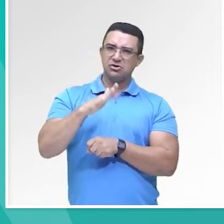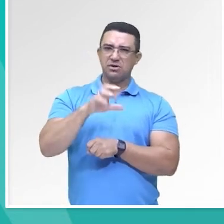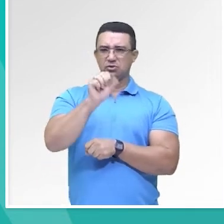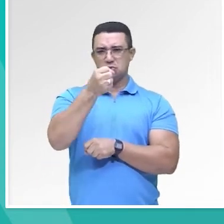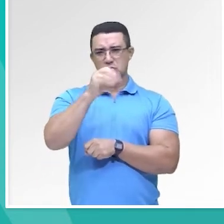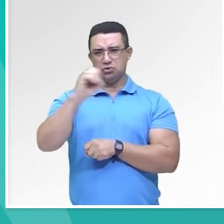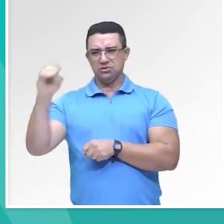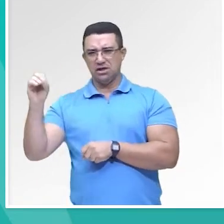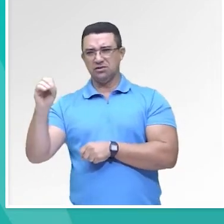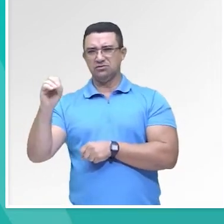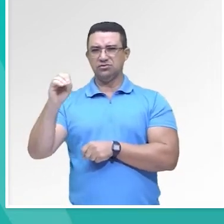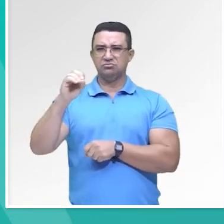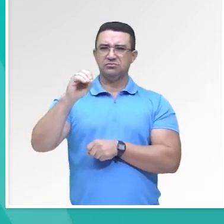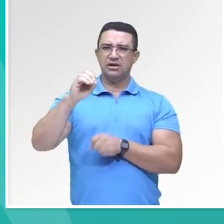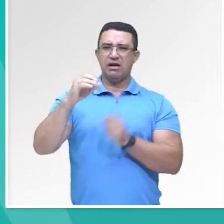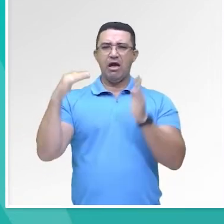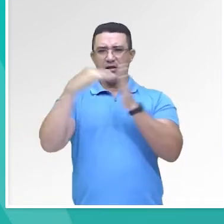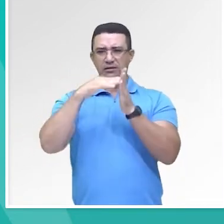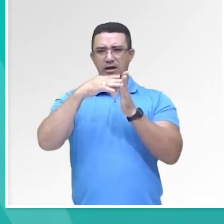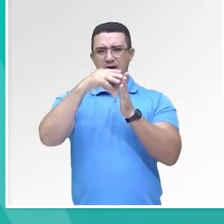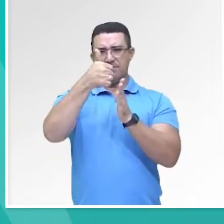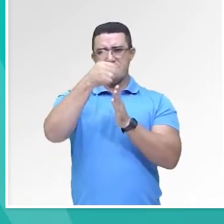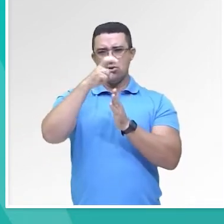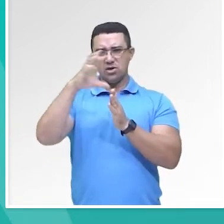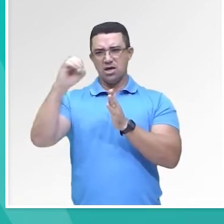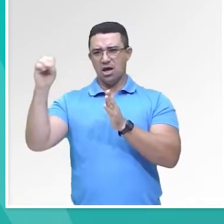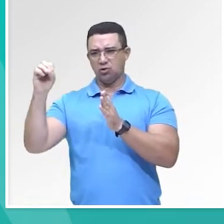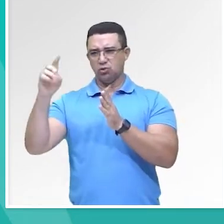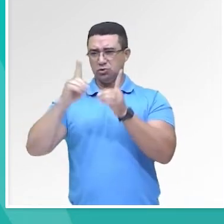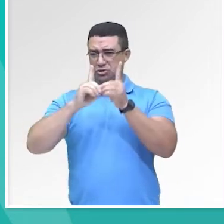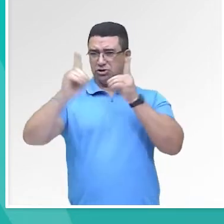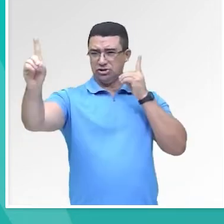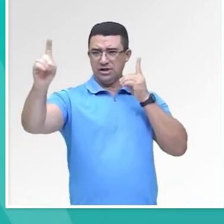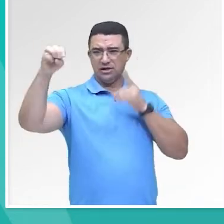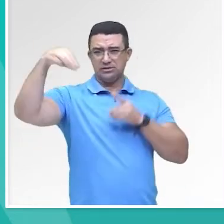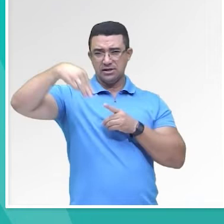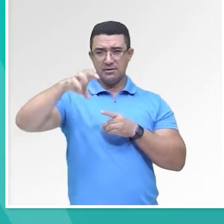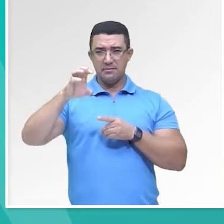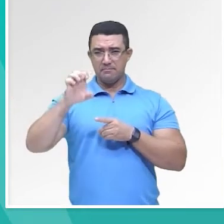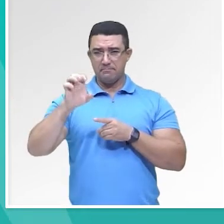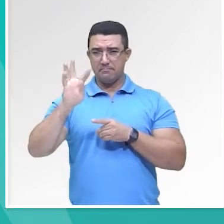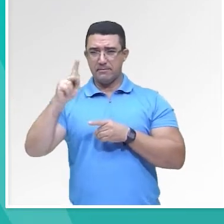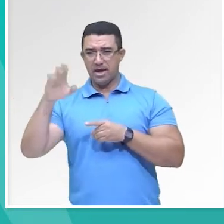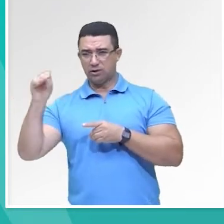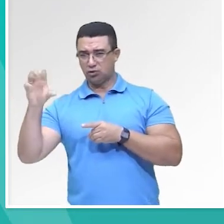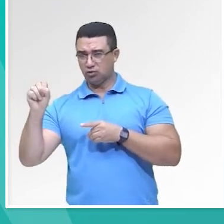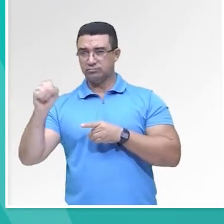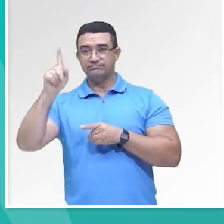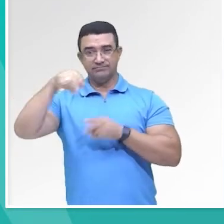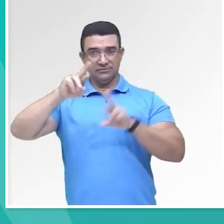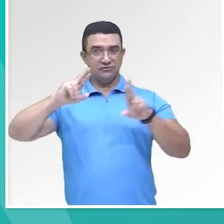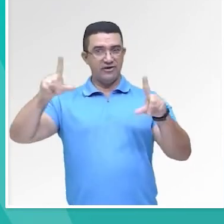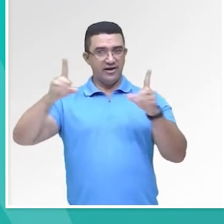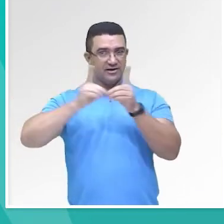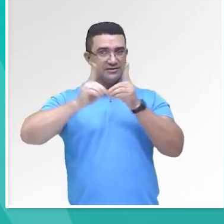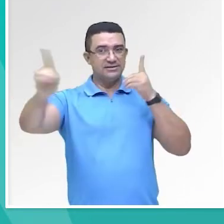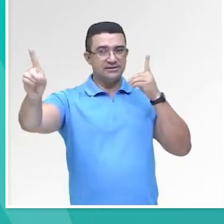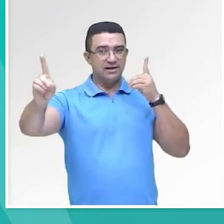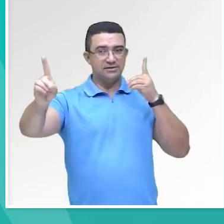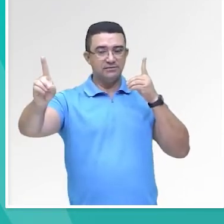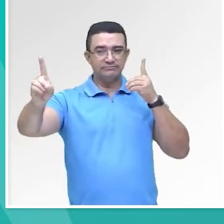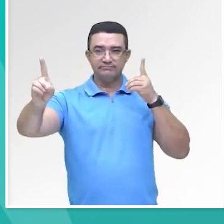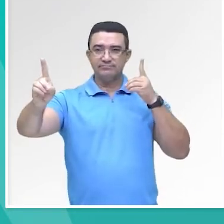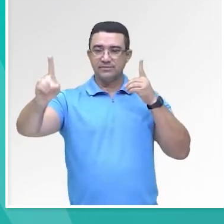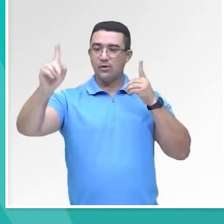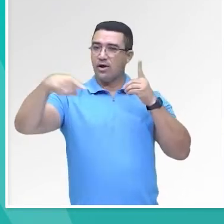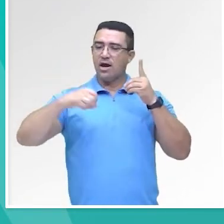1.500 metros. Então já dá para a gente perceber que em relação à distância já é um pouco maior. Por isso que elas são chamadas de